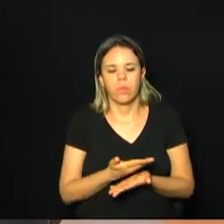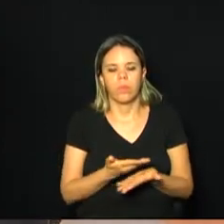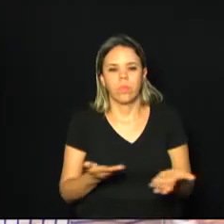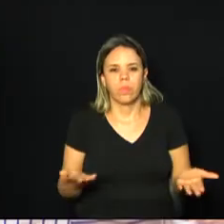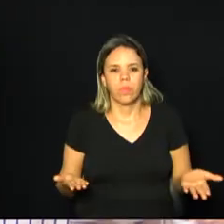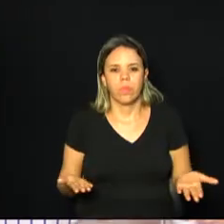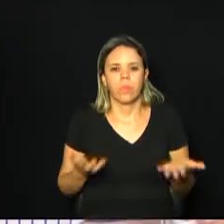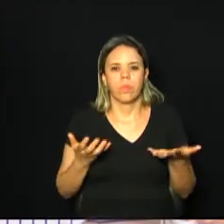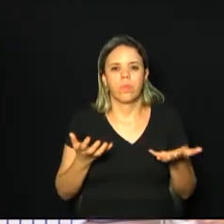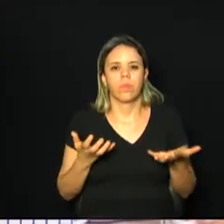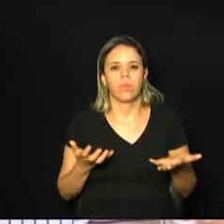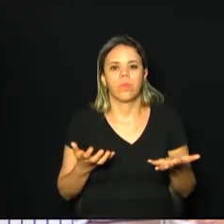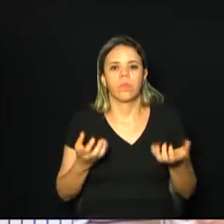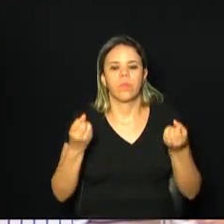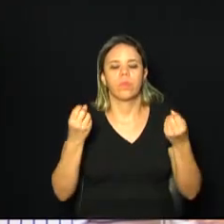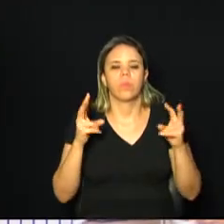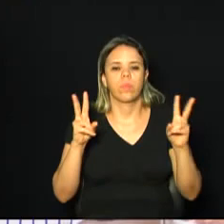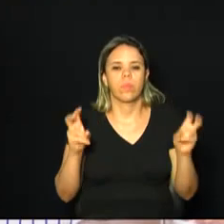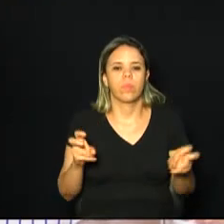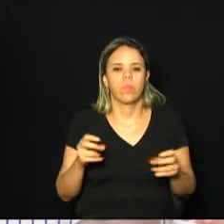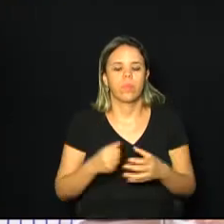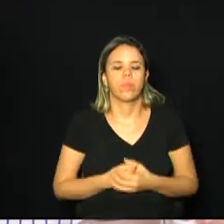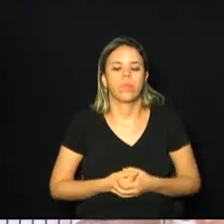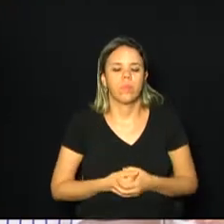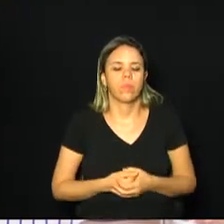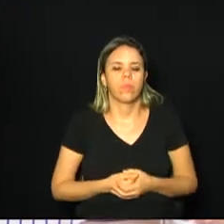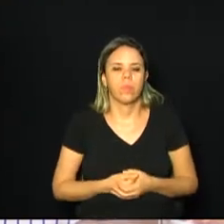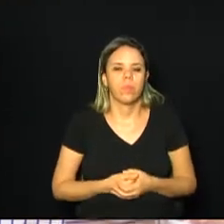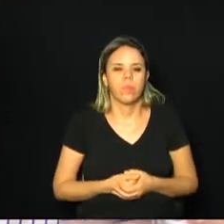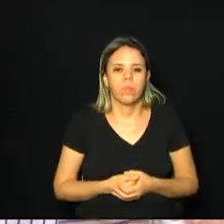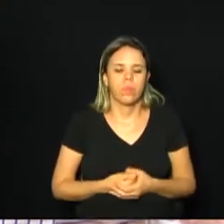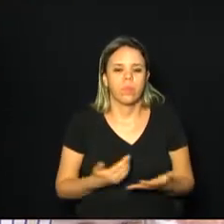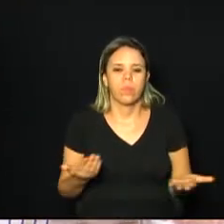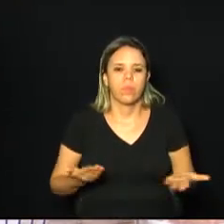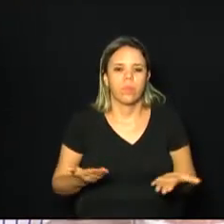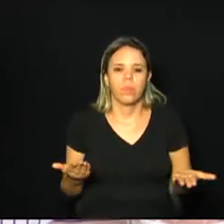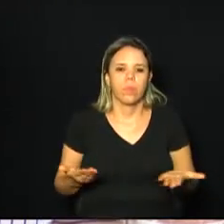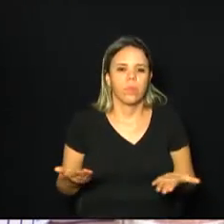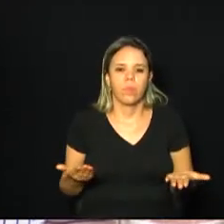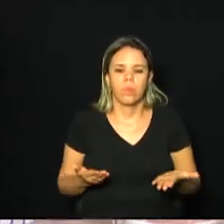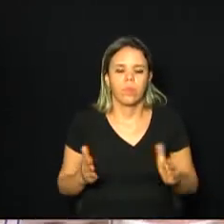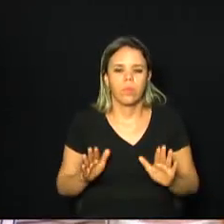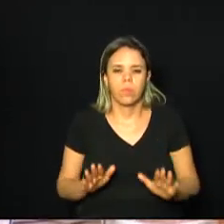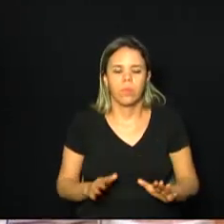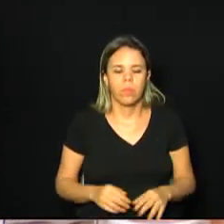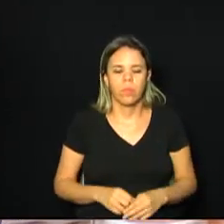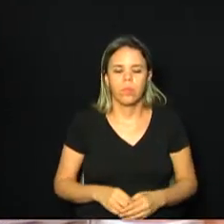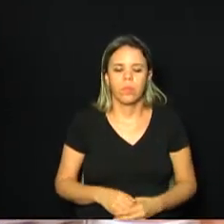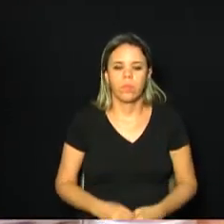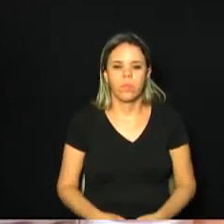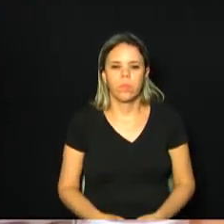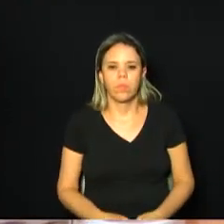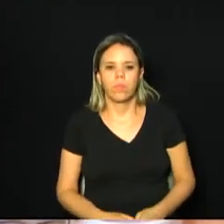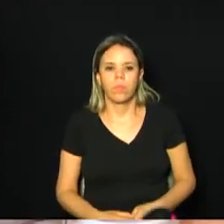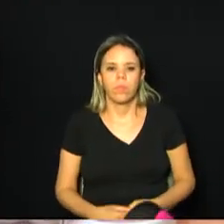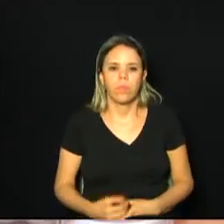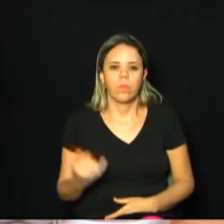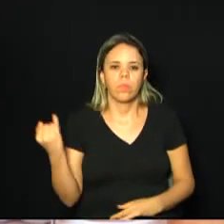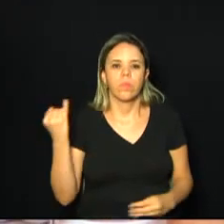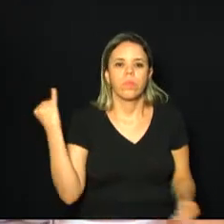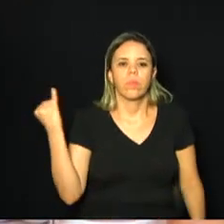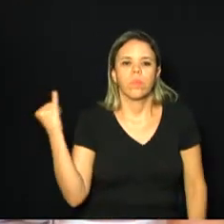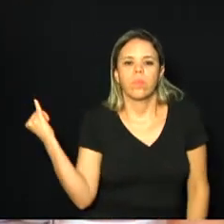vocês quererem abordar um pouco mais esse assunto que hoje, apesar de ser muito